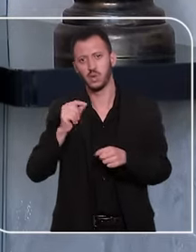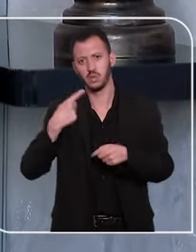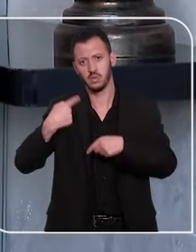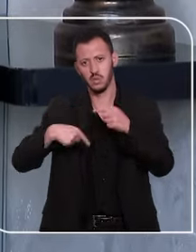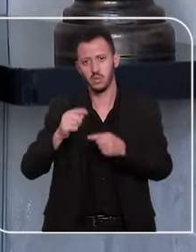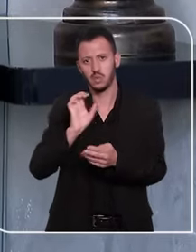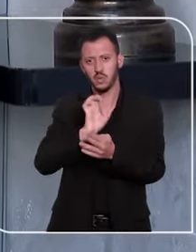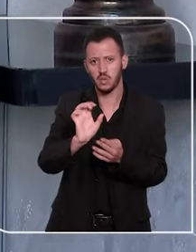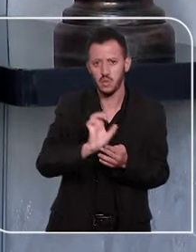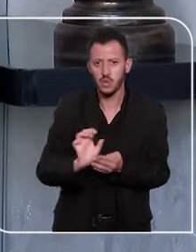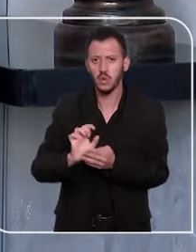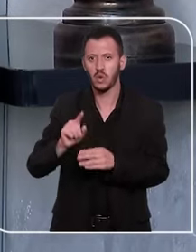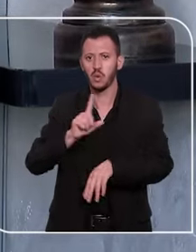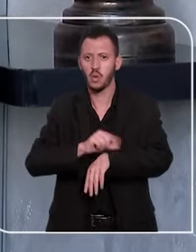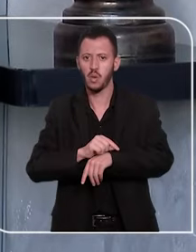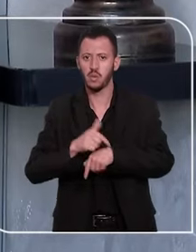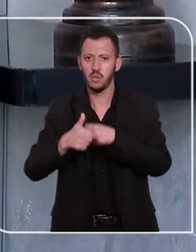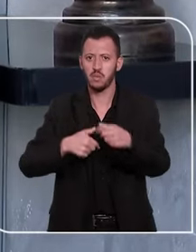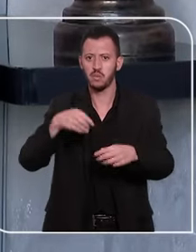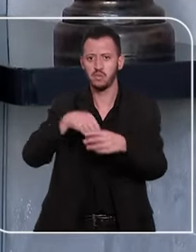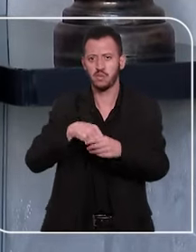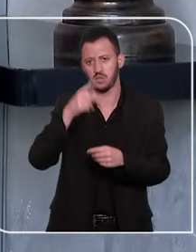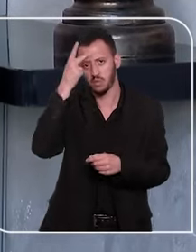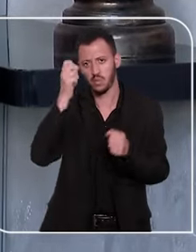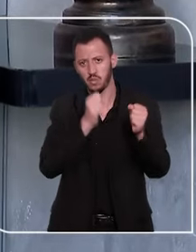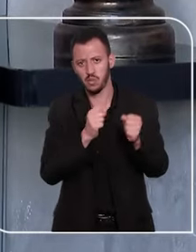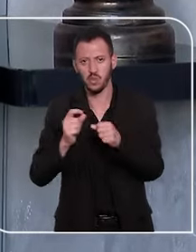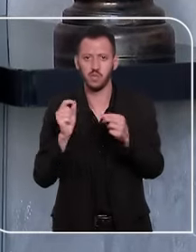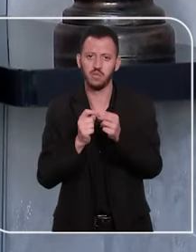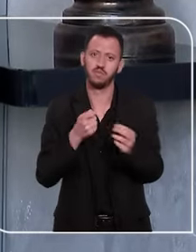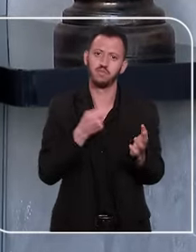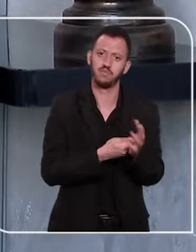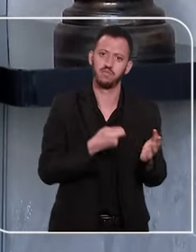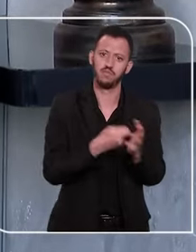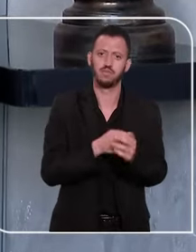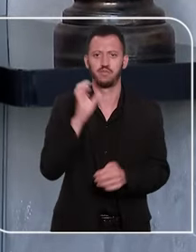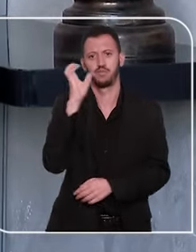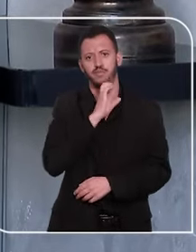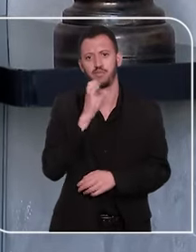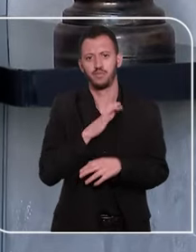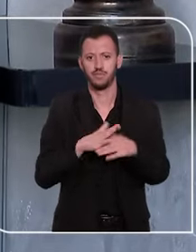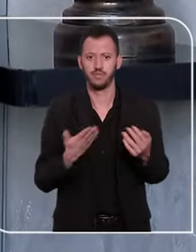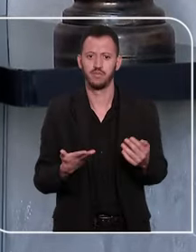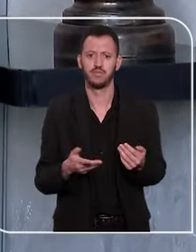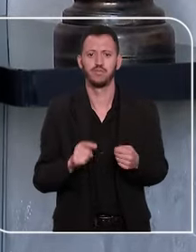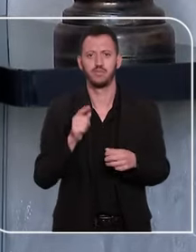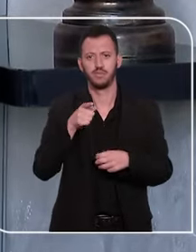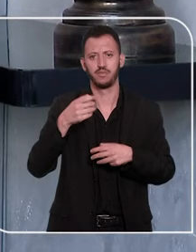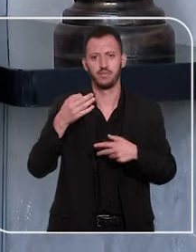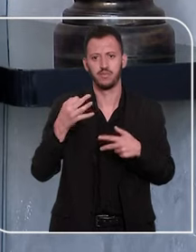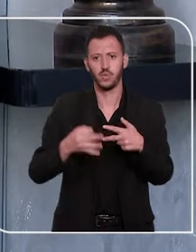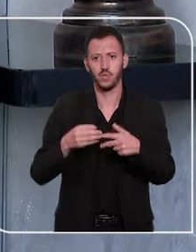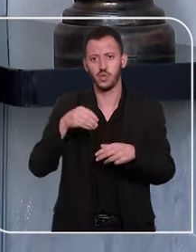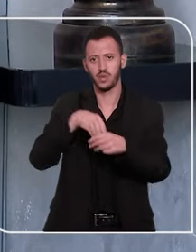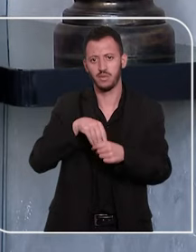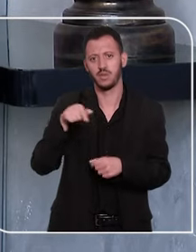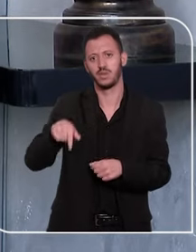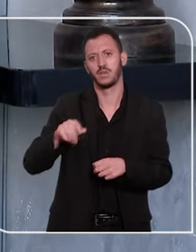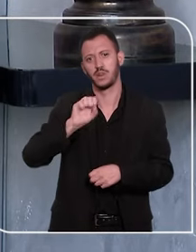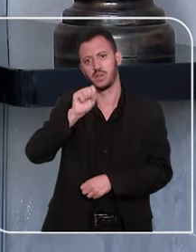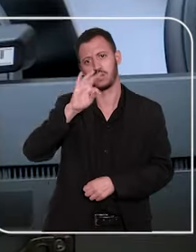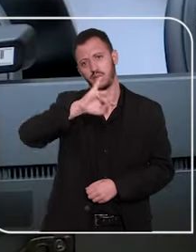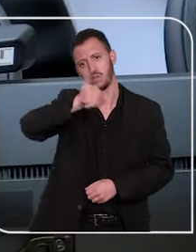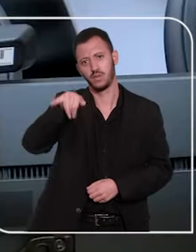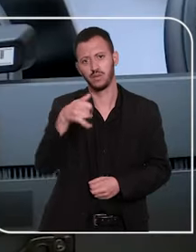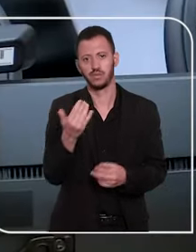autônoma para est discutindo as verbas de honorários de próprios autos e ele já pode fazer essa cobrança de imediato com base nesse julgamento do